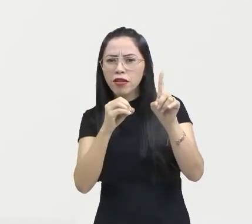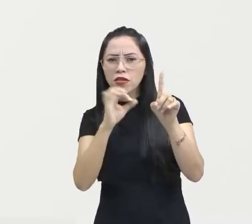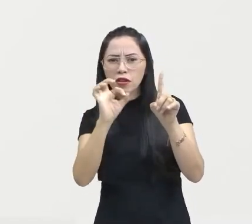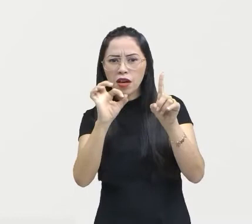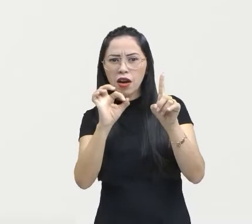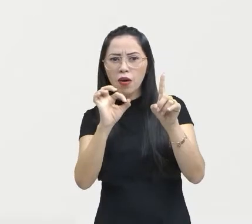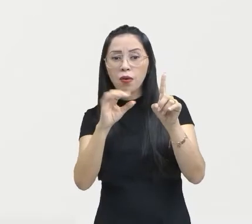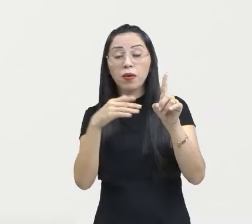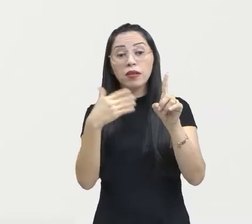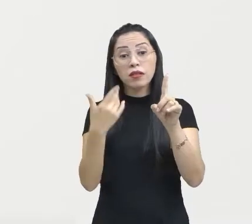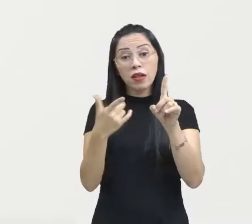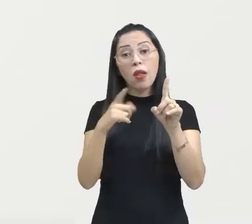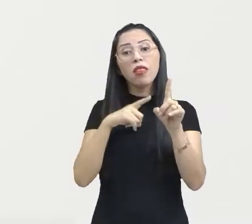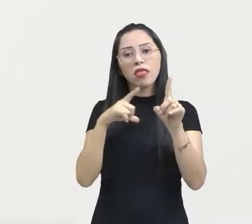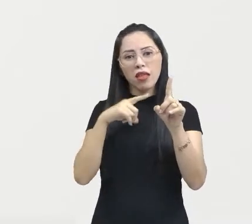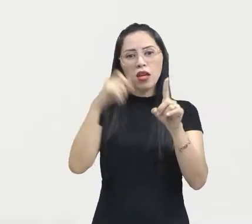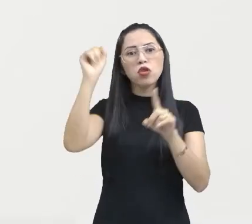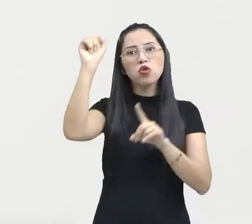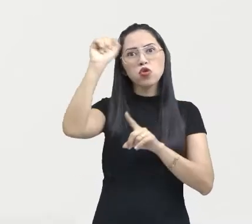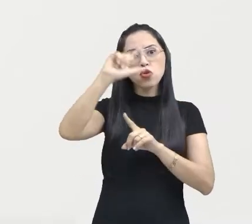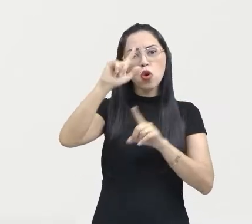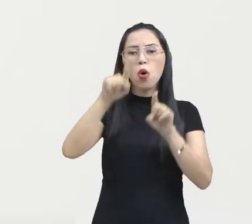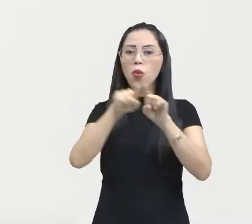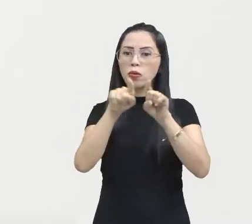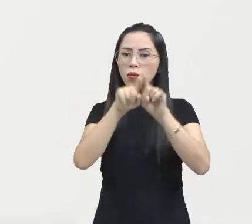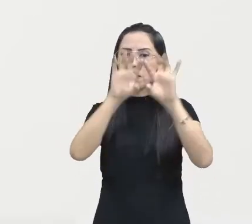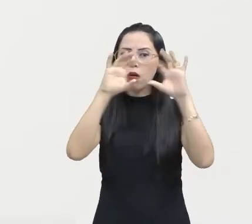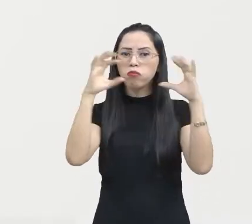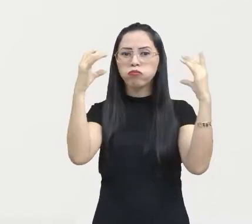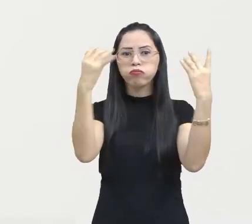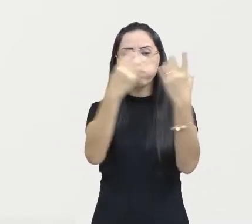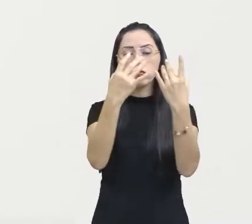nuvens. Na segunda, a mínima é